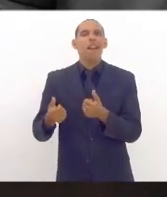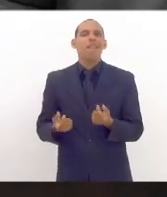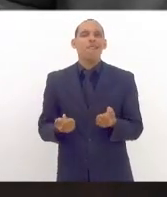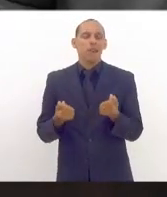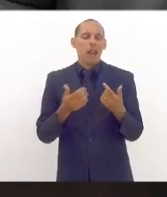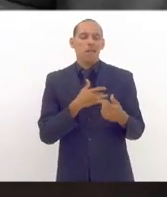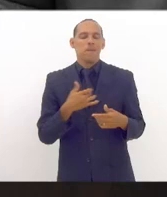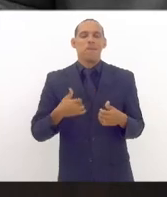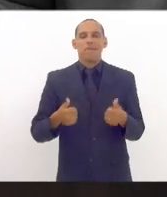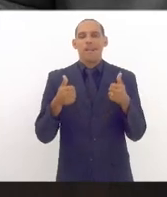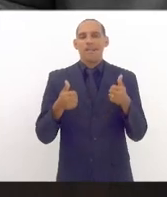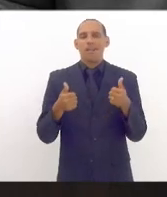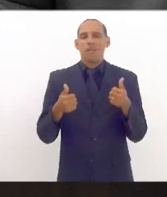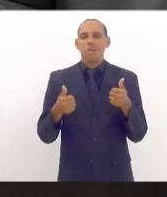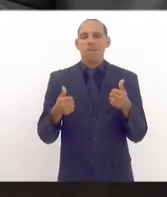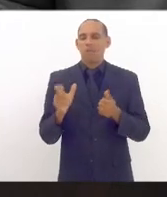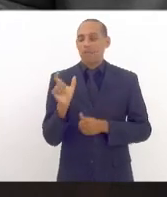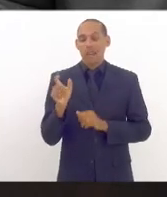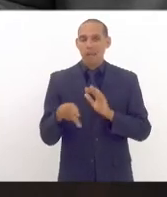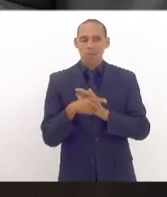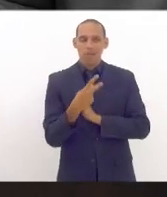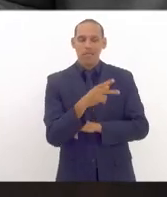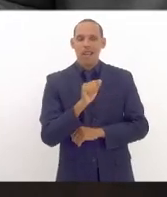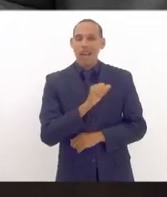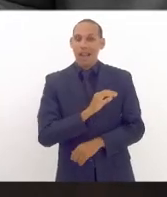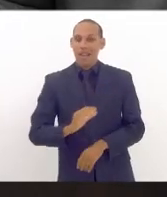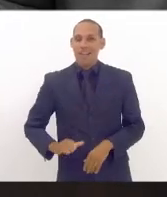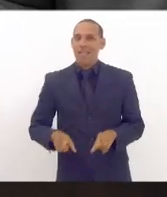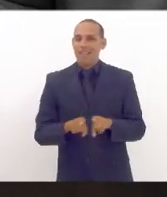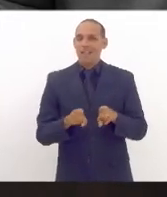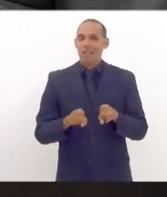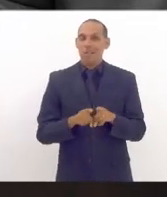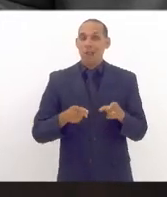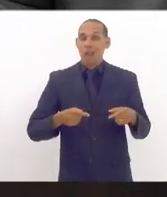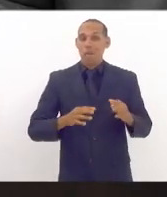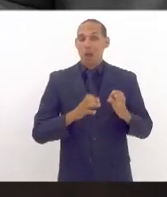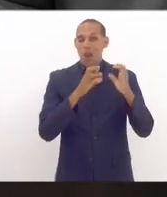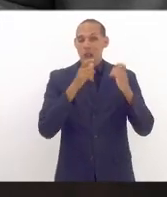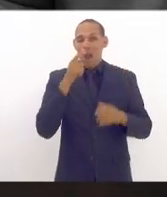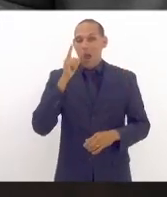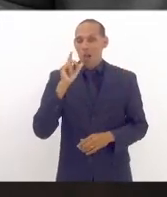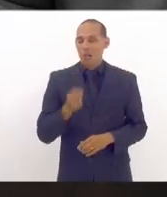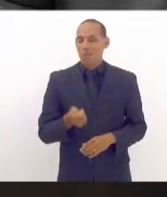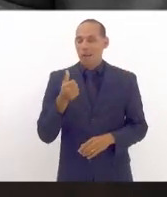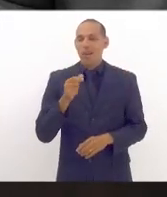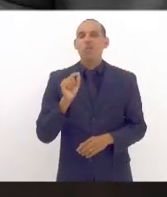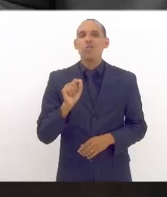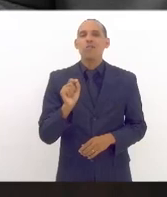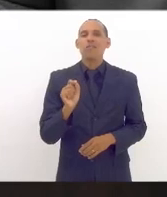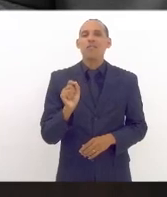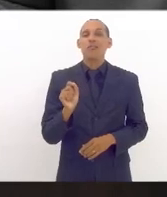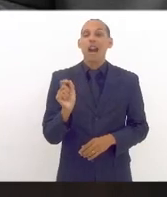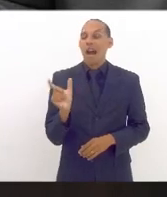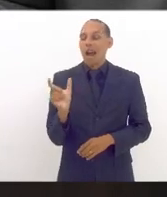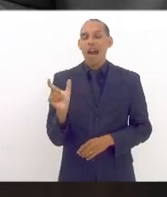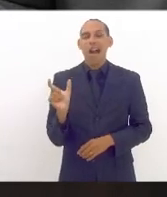cá entre nós falar uma palavra também do André que passa uma briga ontem por causa disso mentira